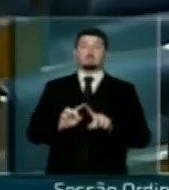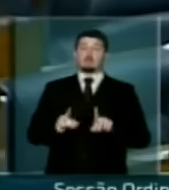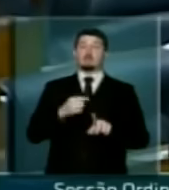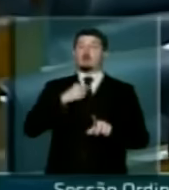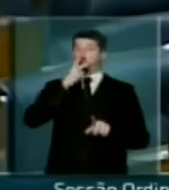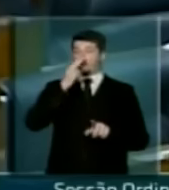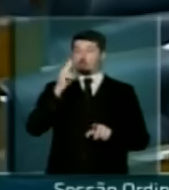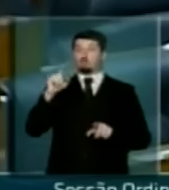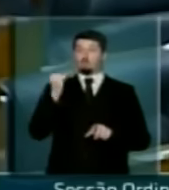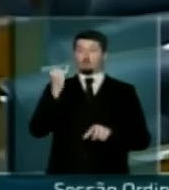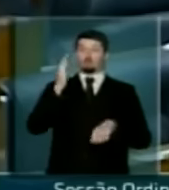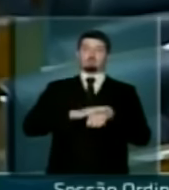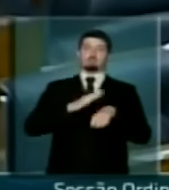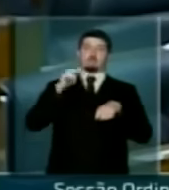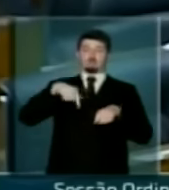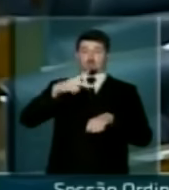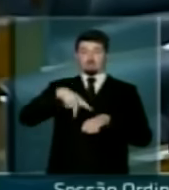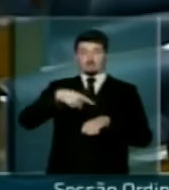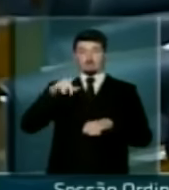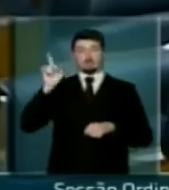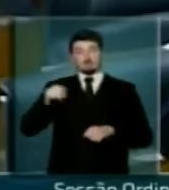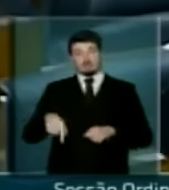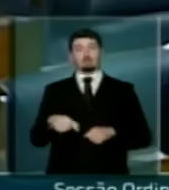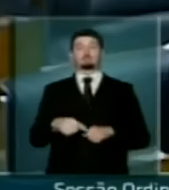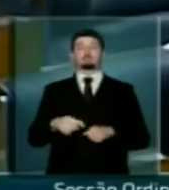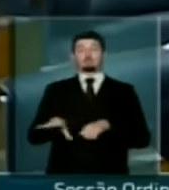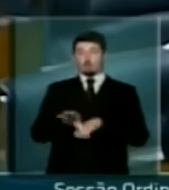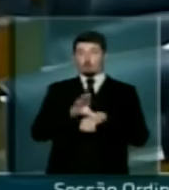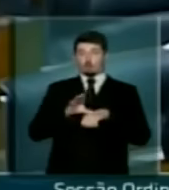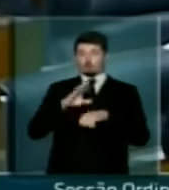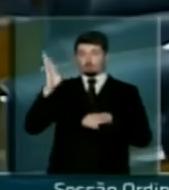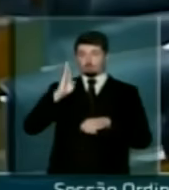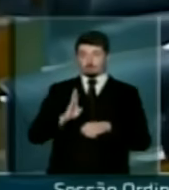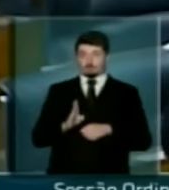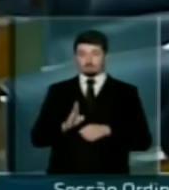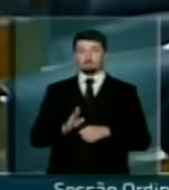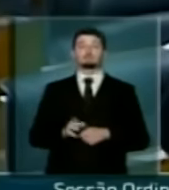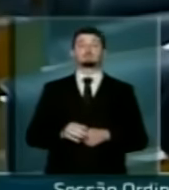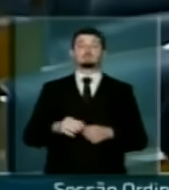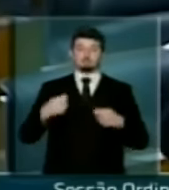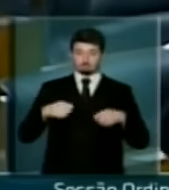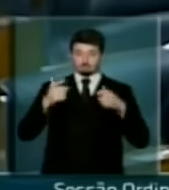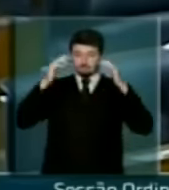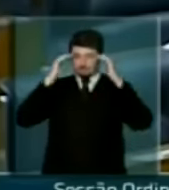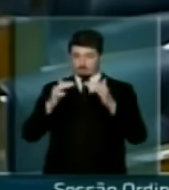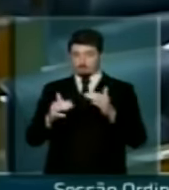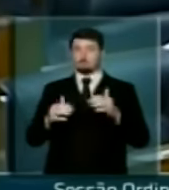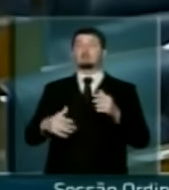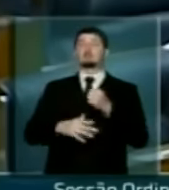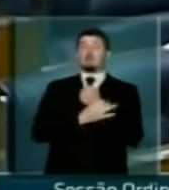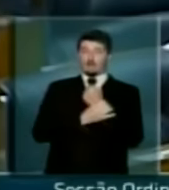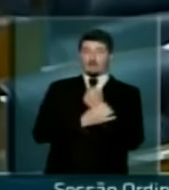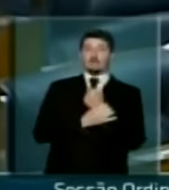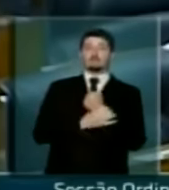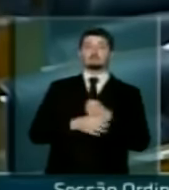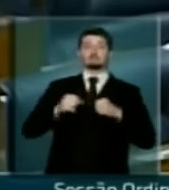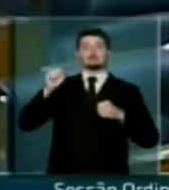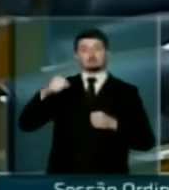que o mais importante no nosso país é que a Constituição brasileira precisa ser respeitada e ela garante o